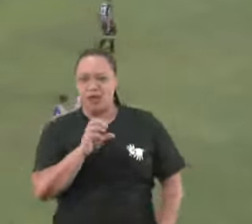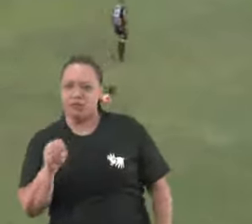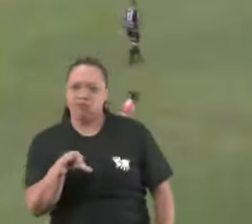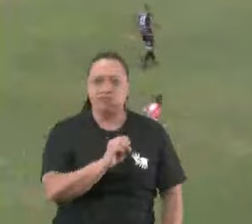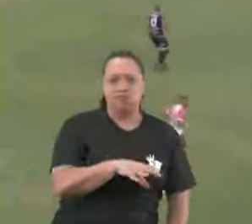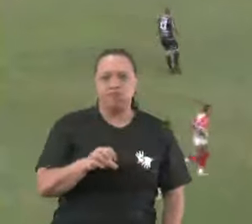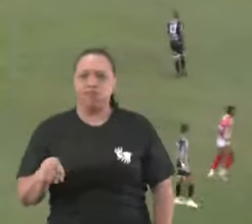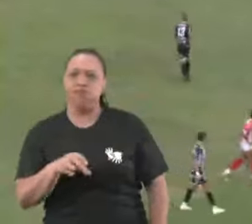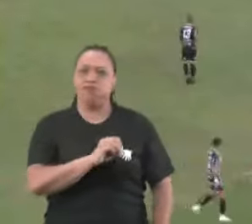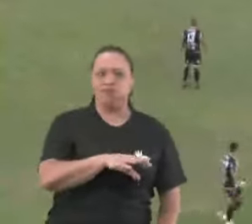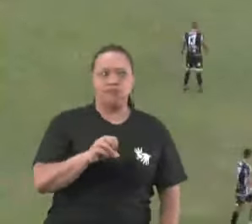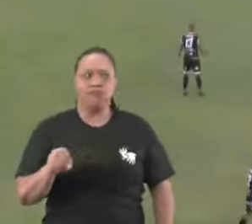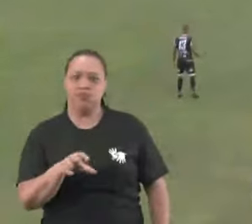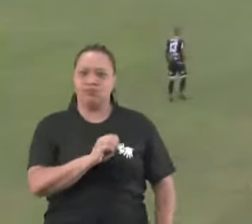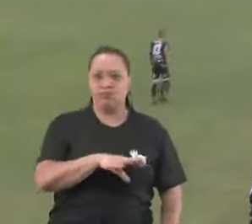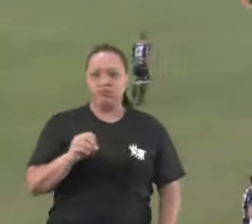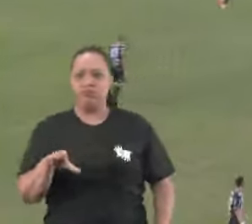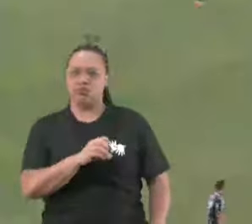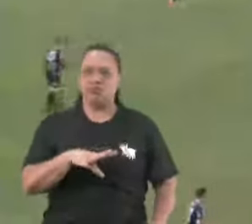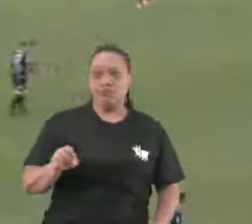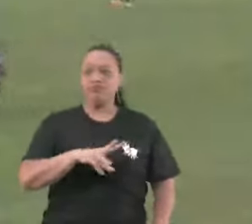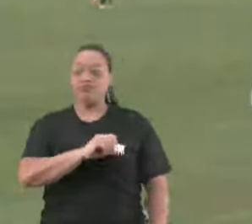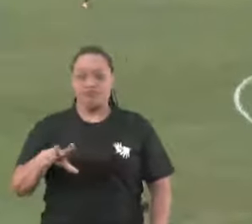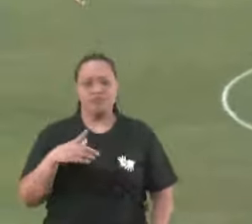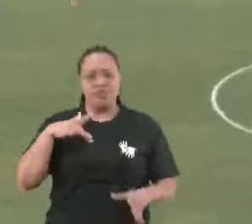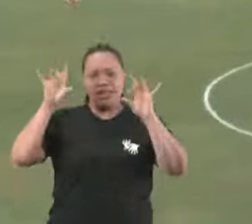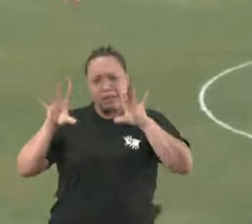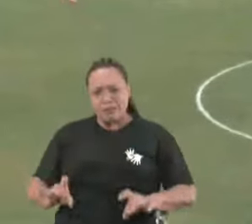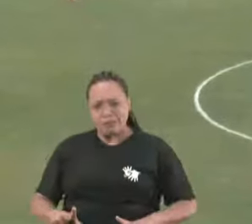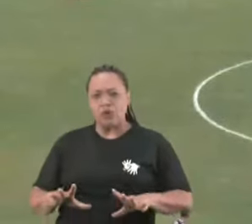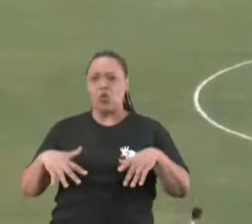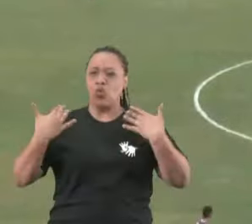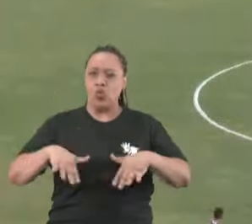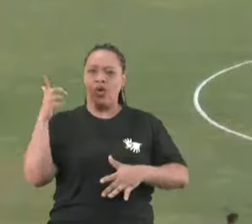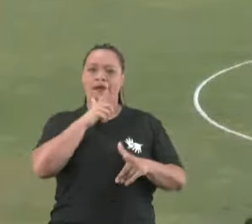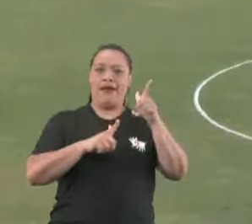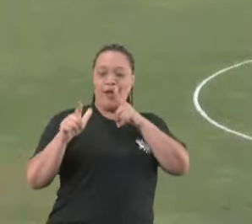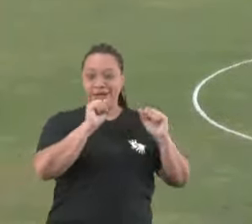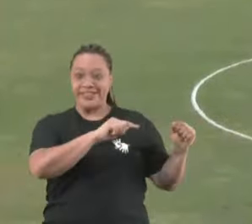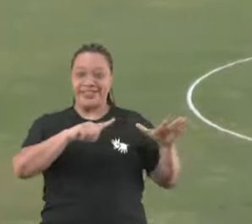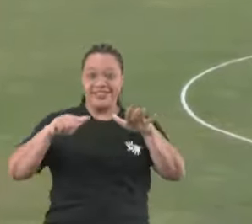Inclusive, ter feito tanto gol que até camisa especial ganhou essa semana.